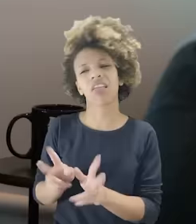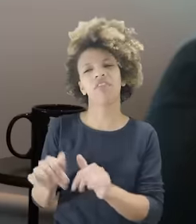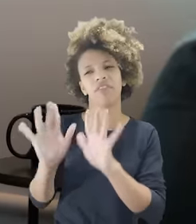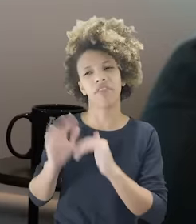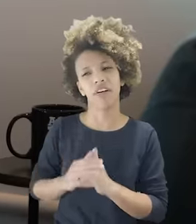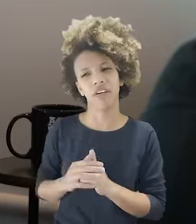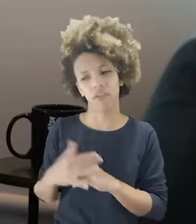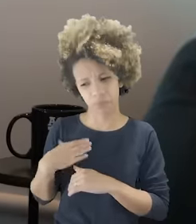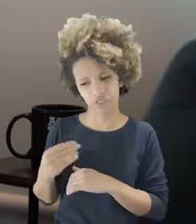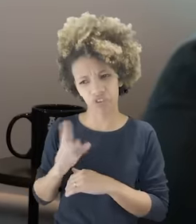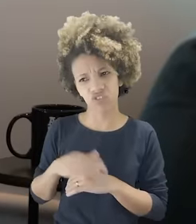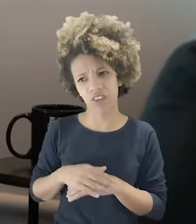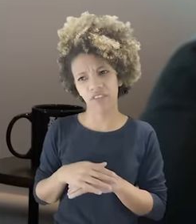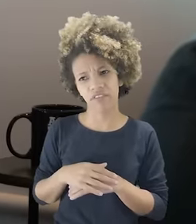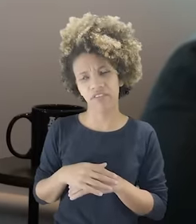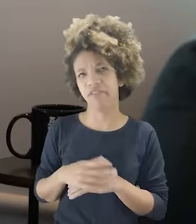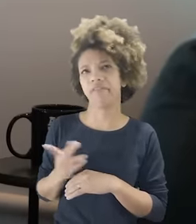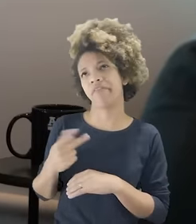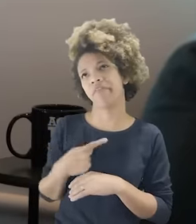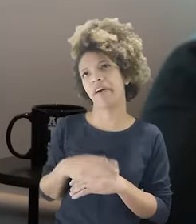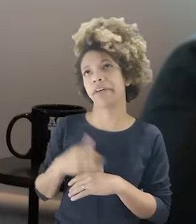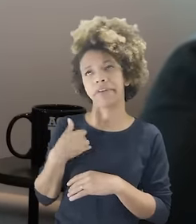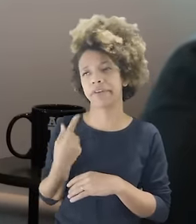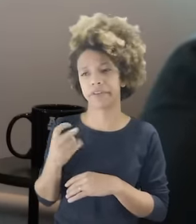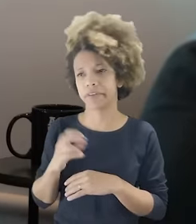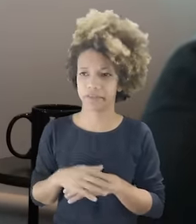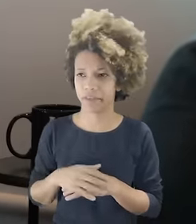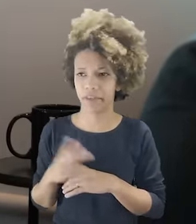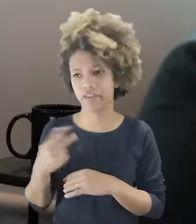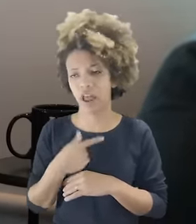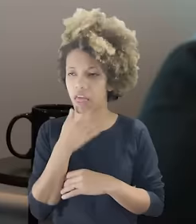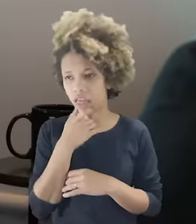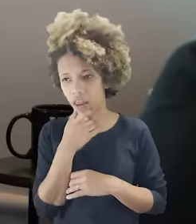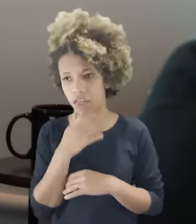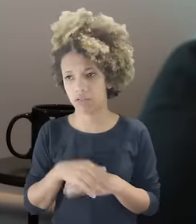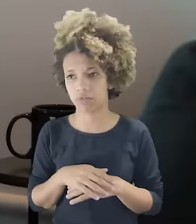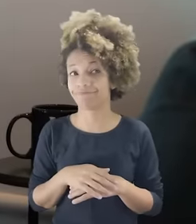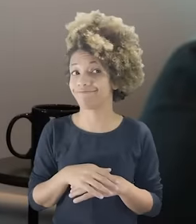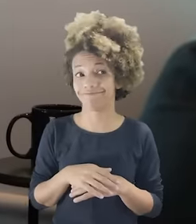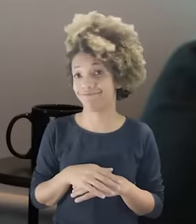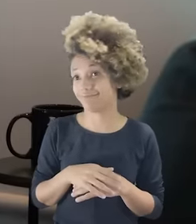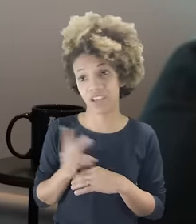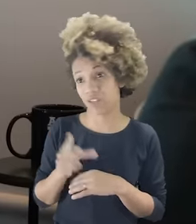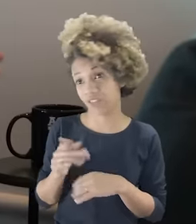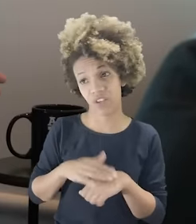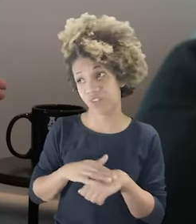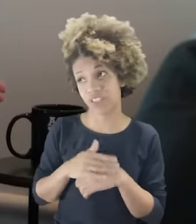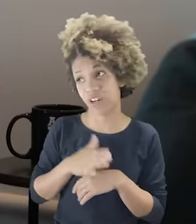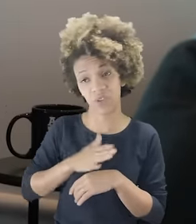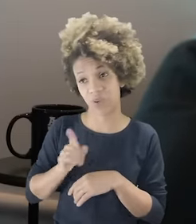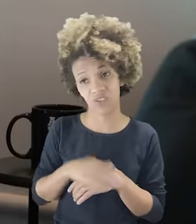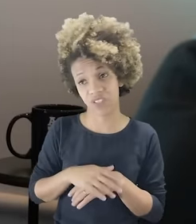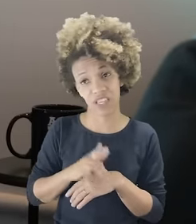ah fala vai meu filho já fala sabe meu filho tem 15 anos ele fala inglês fala espanhol falei não fala contigo ele não gosta